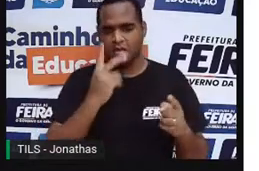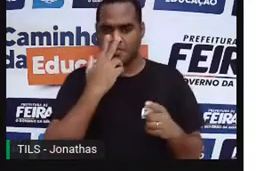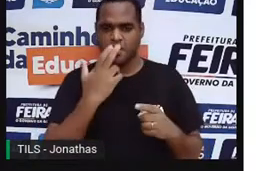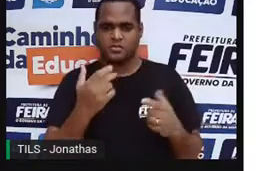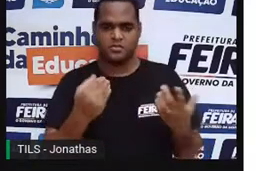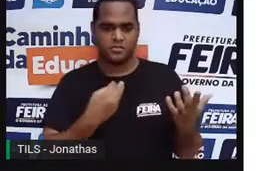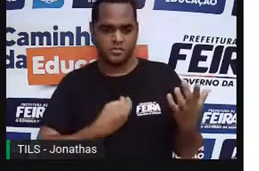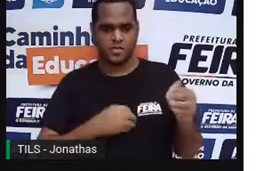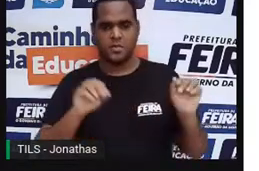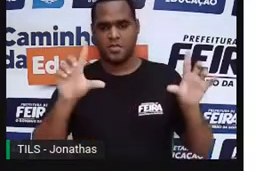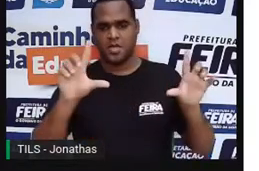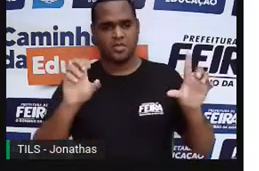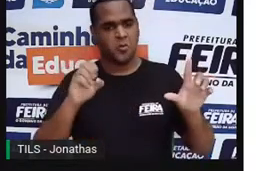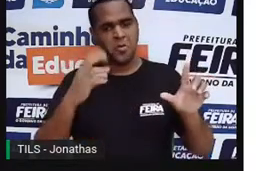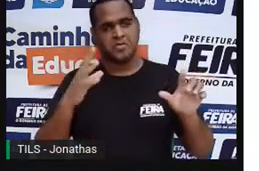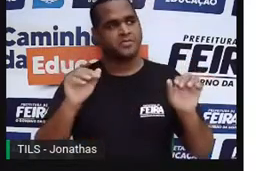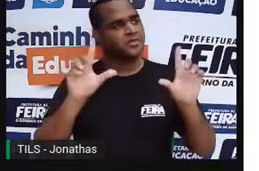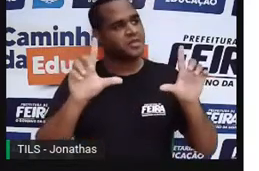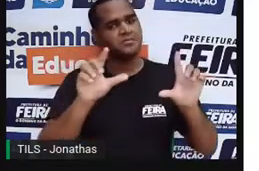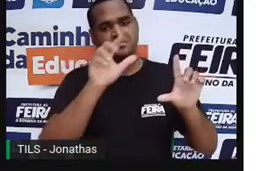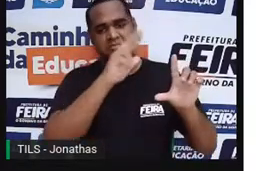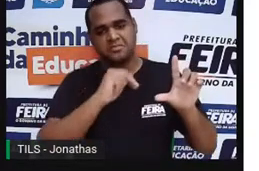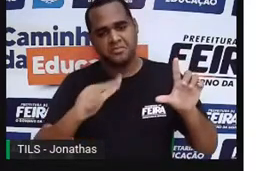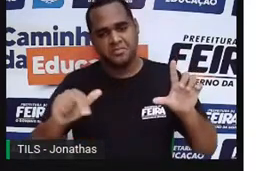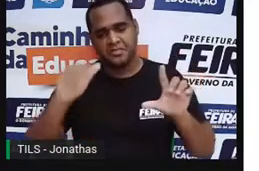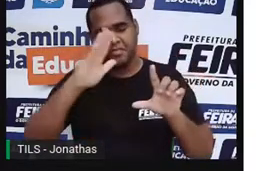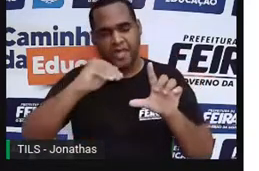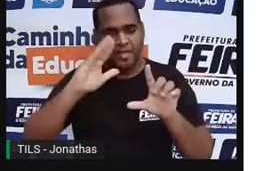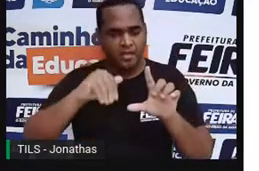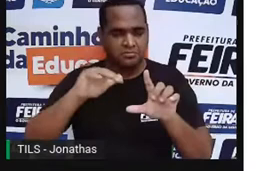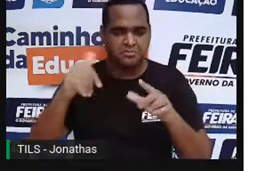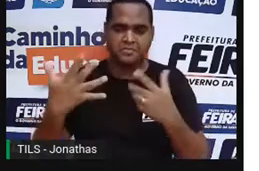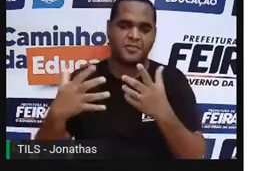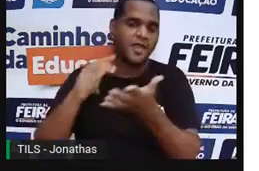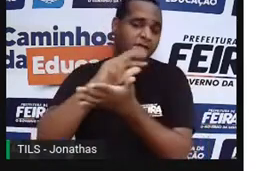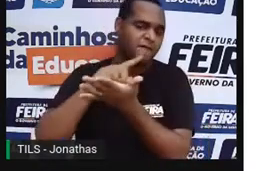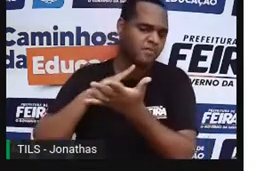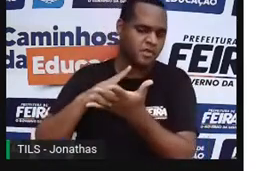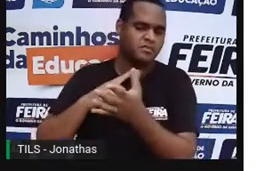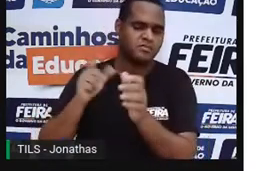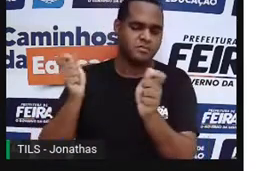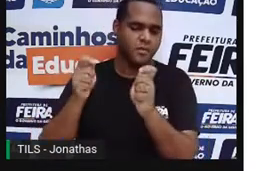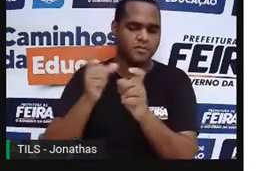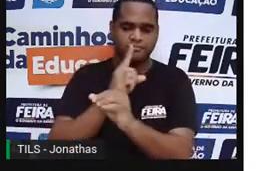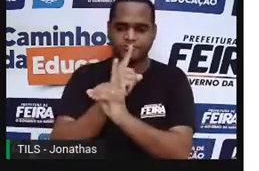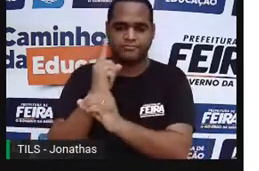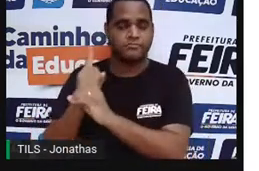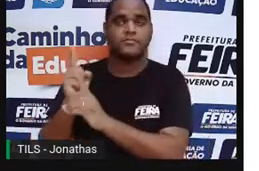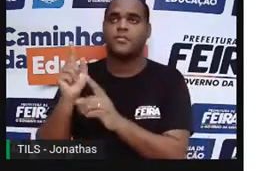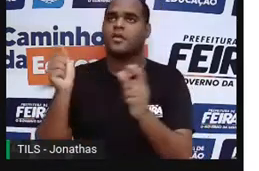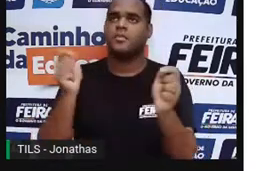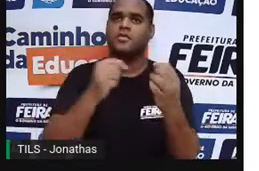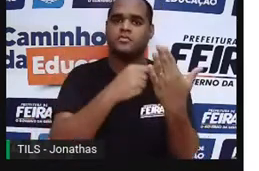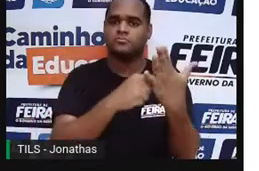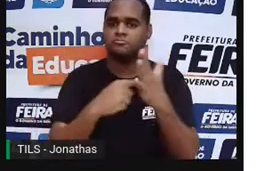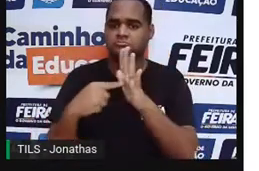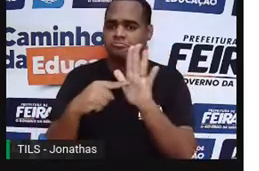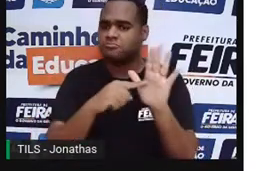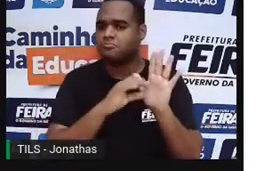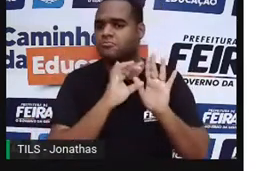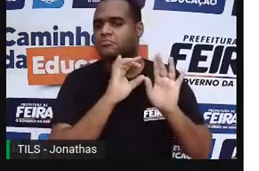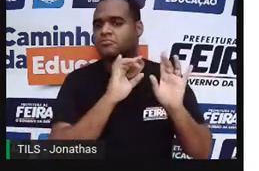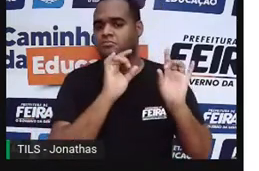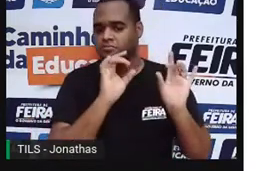uma tela que vai ser pintada em fim né então existe aí coisas no mundo real que pode sim nos ajudar a perceber